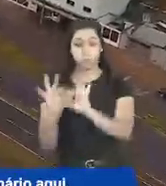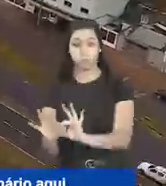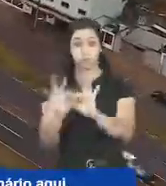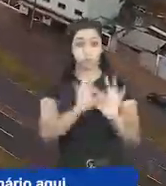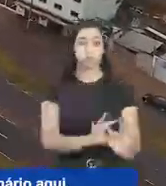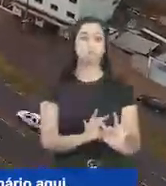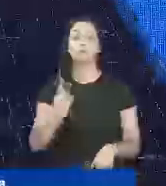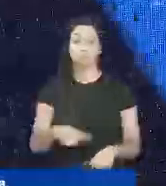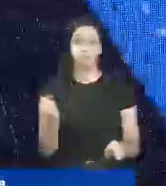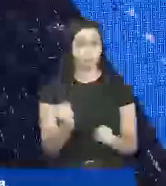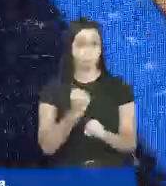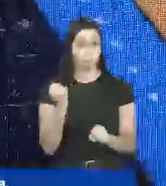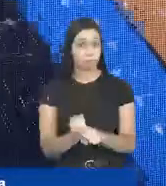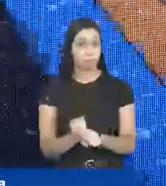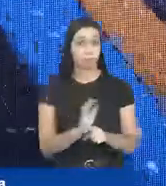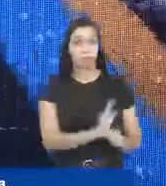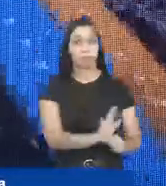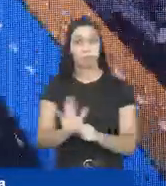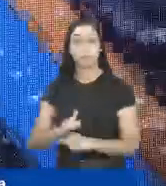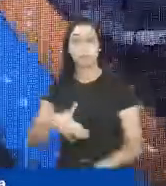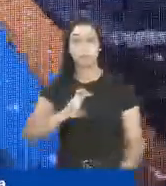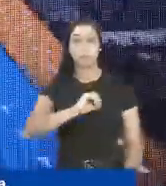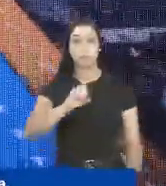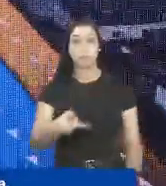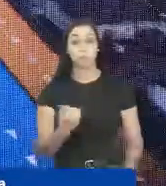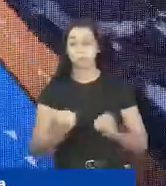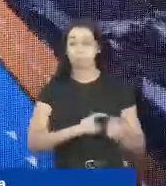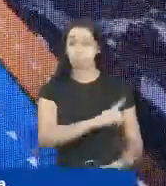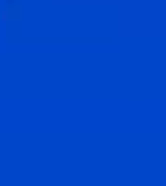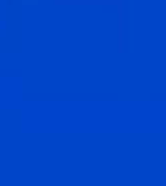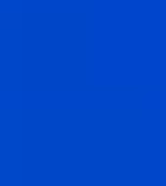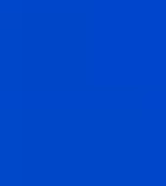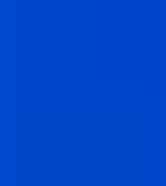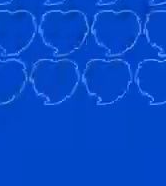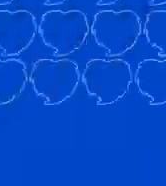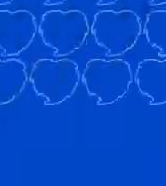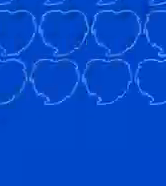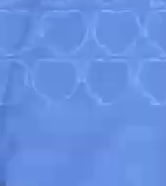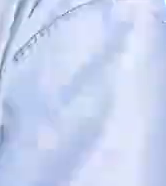binário aqui. Esta obra vai beneficiar mais de 50 mil veículos por dia.